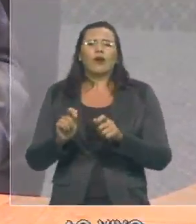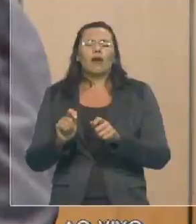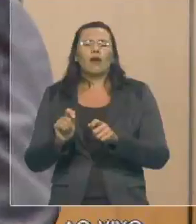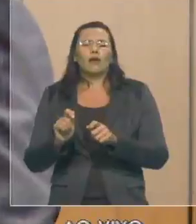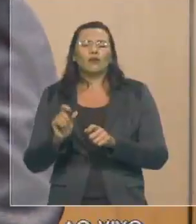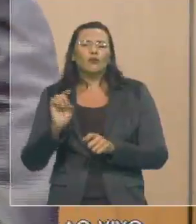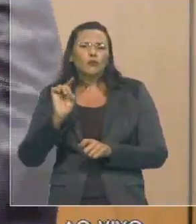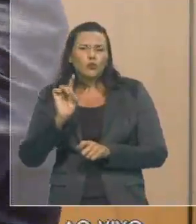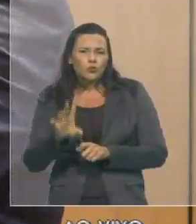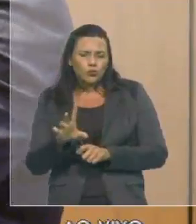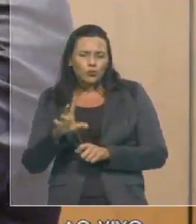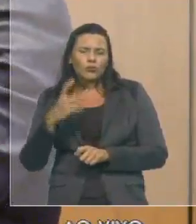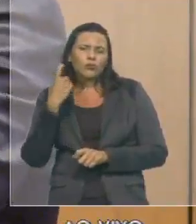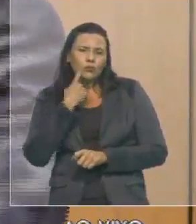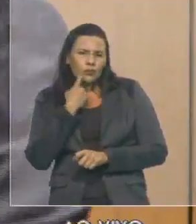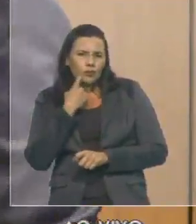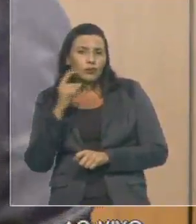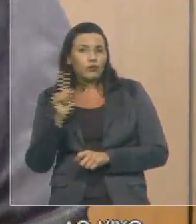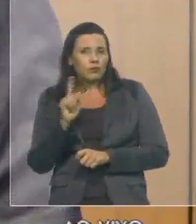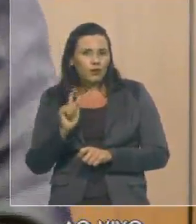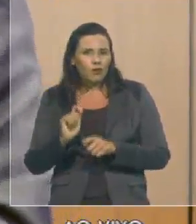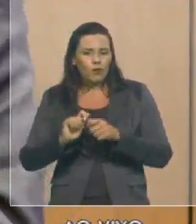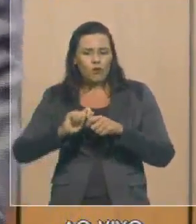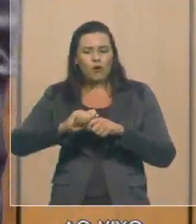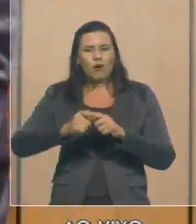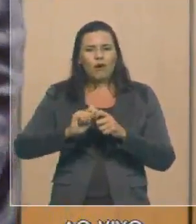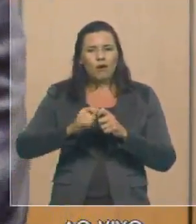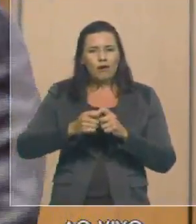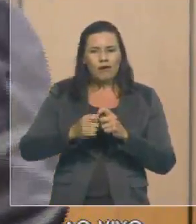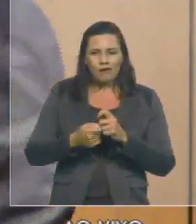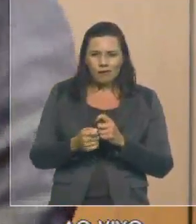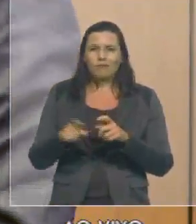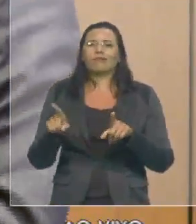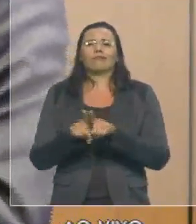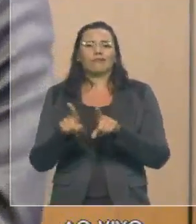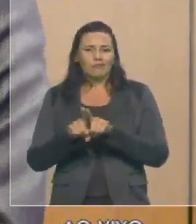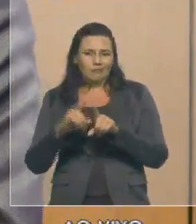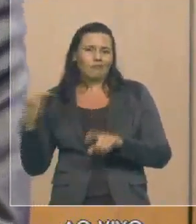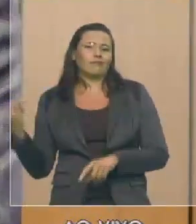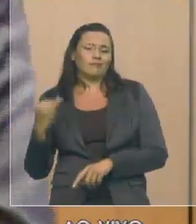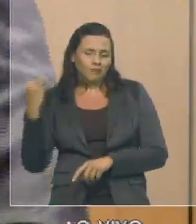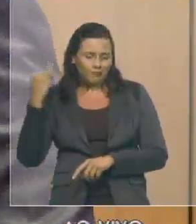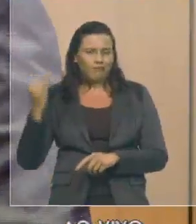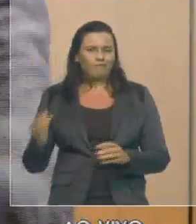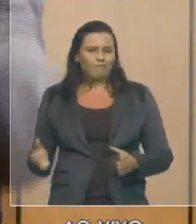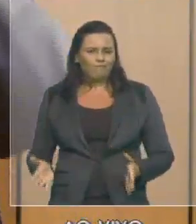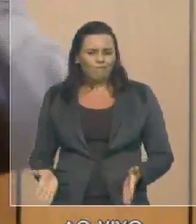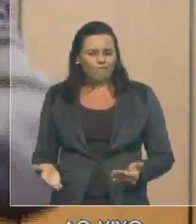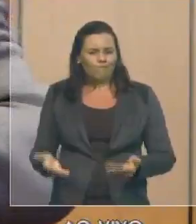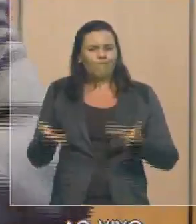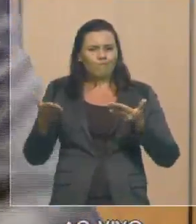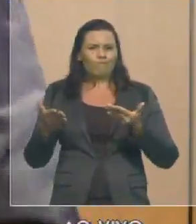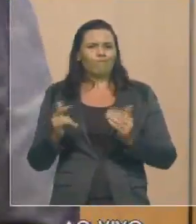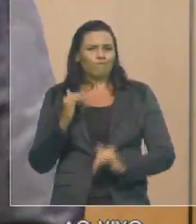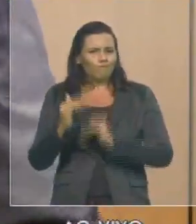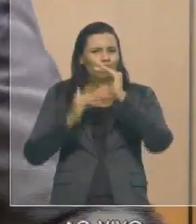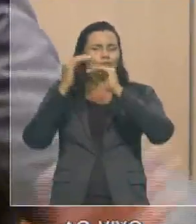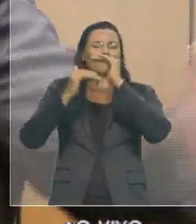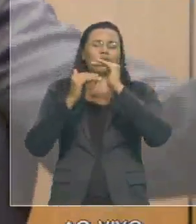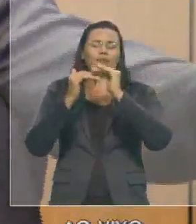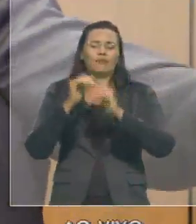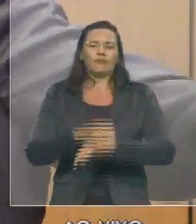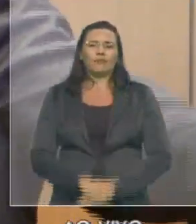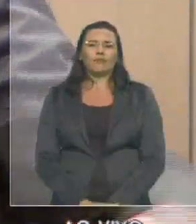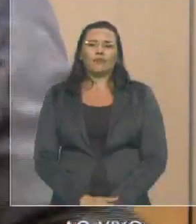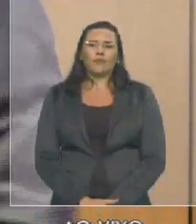país. E nós sabemos aqui, todos é notório, que o deputado Júnior Verde tem defendido a carcinicultura, inclusive amanhã. Já tive